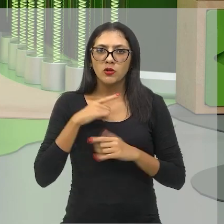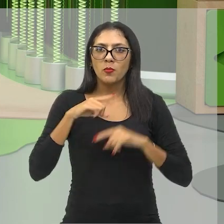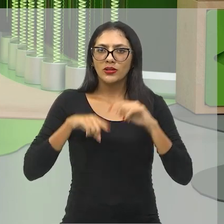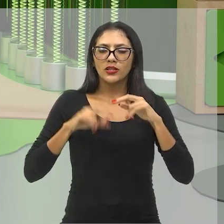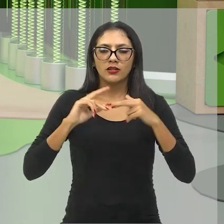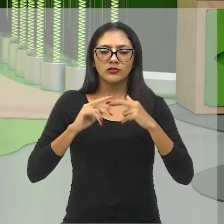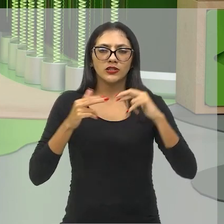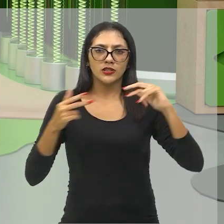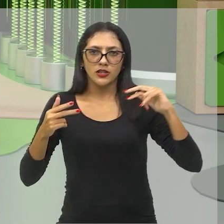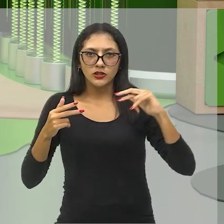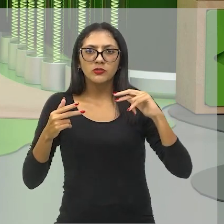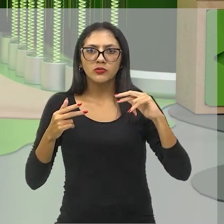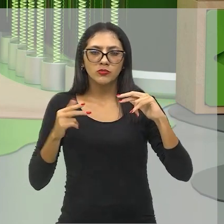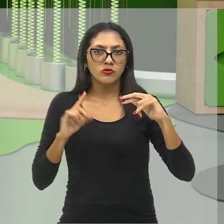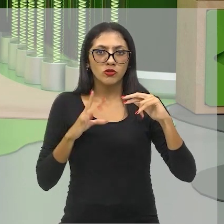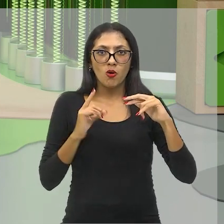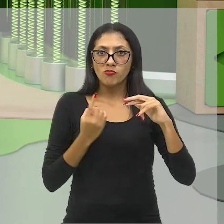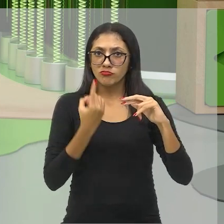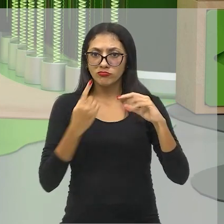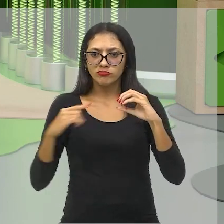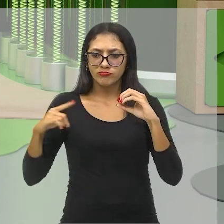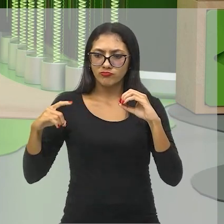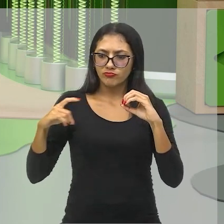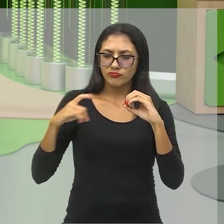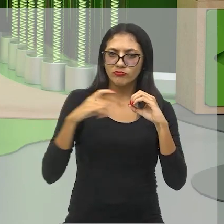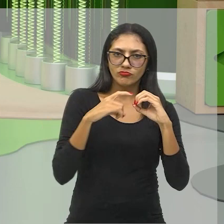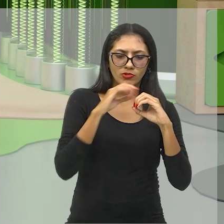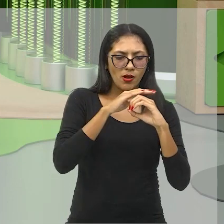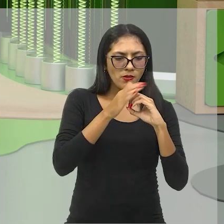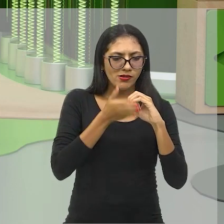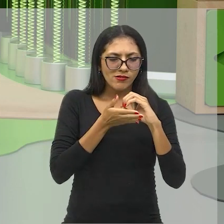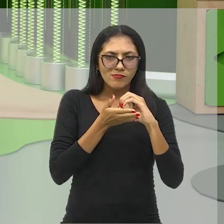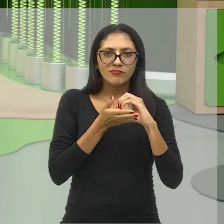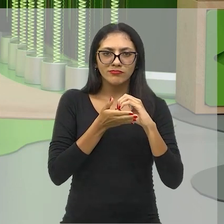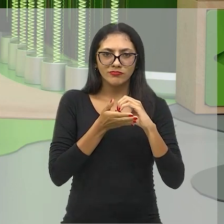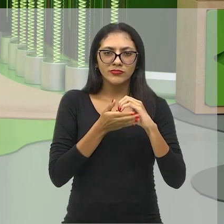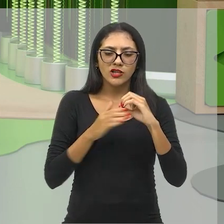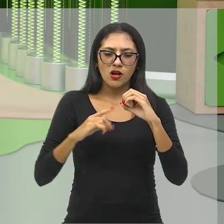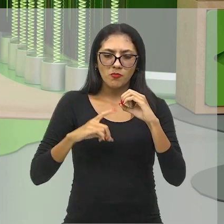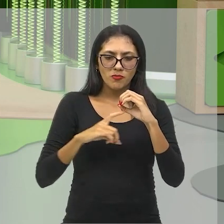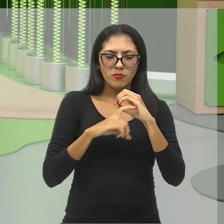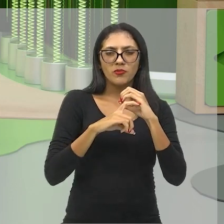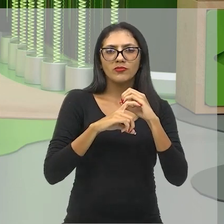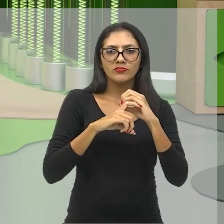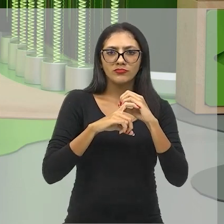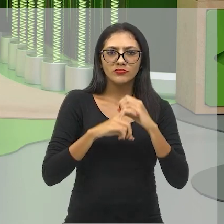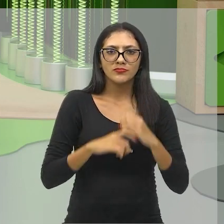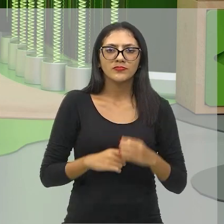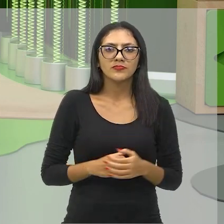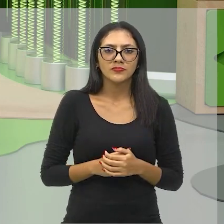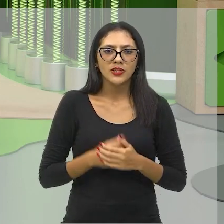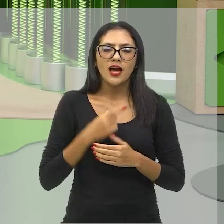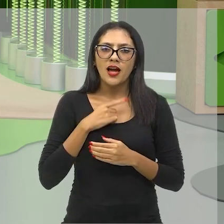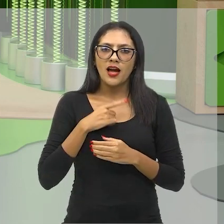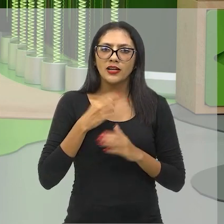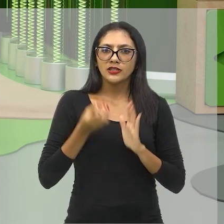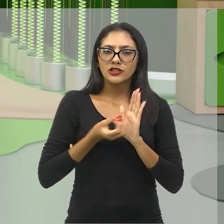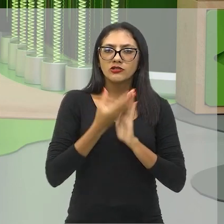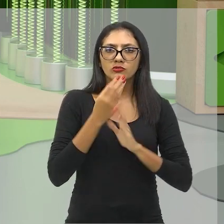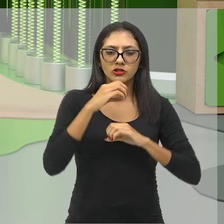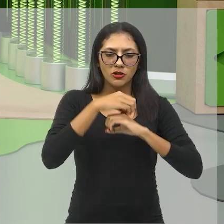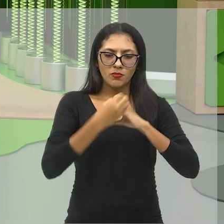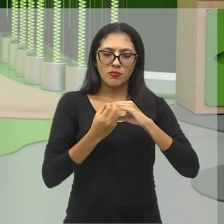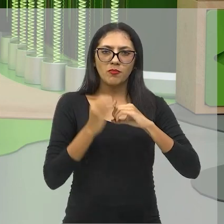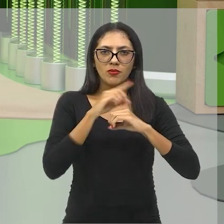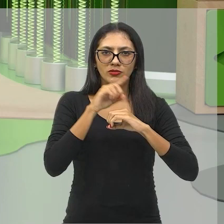conseguiu passar nessa membrana, né, e vai fecundar ali essa célula. E a gente vai ter, então, o zigoto, que é essa célula